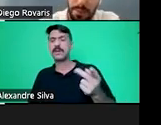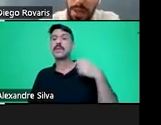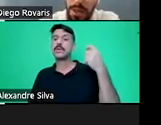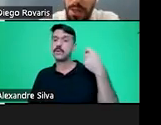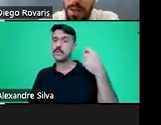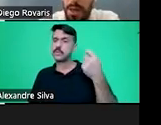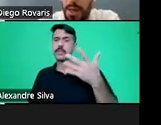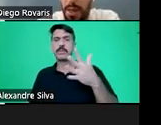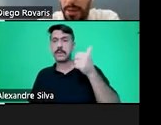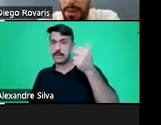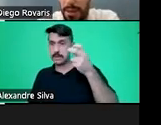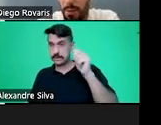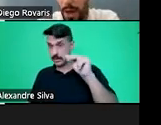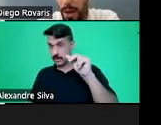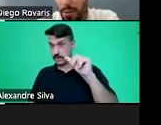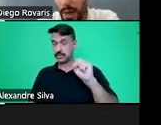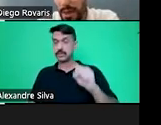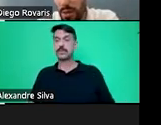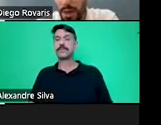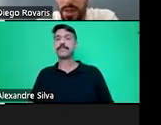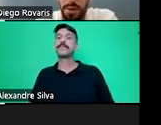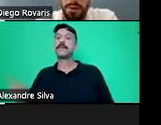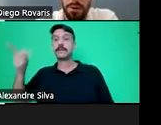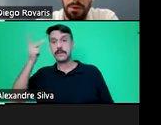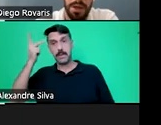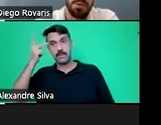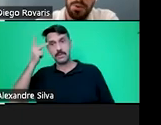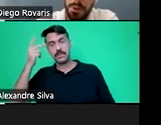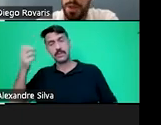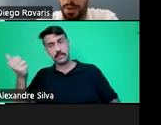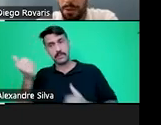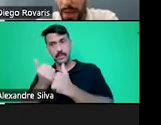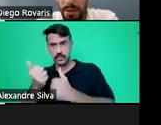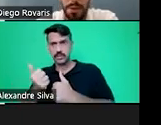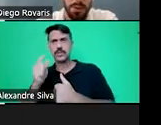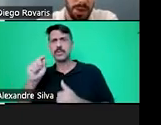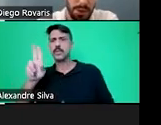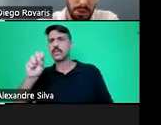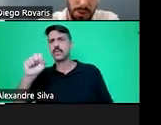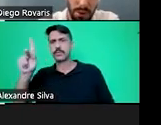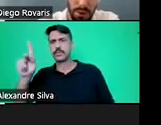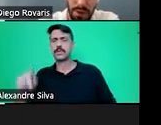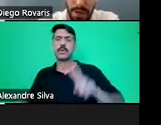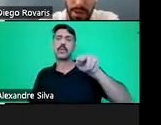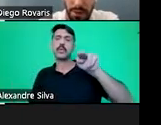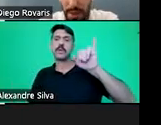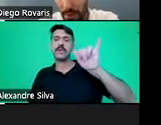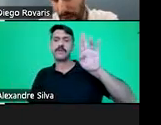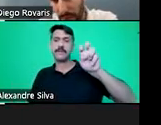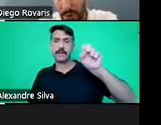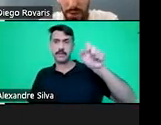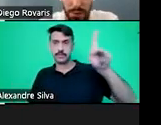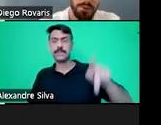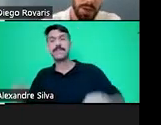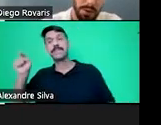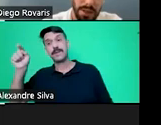meia. E em São Paulo, essa colaboração envolve a USP e a Unifesp, no Rio Grande do Sul envolve a